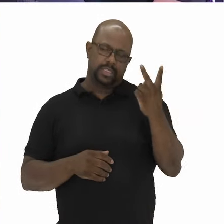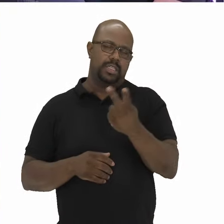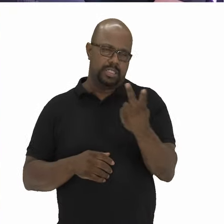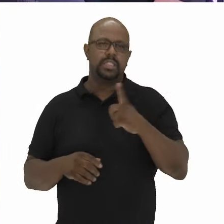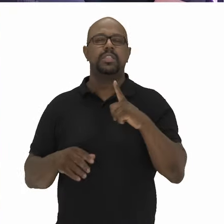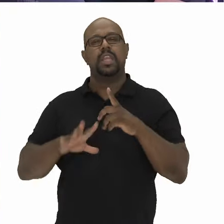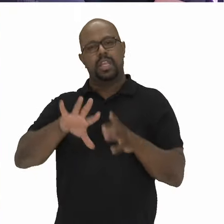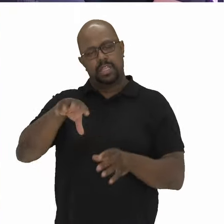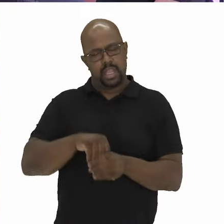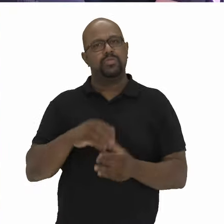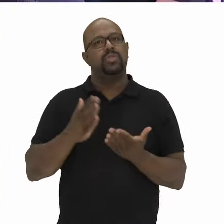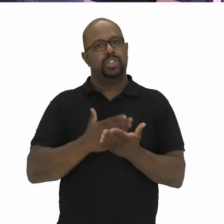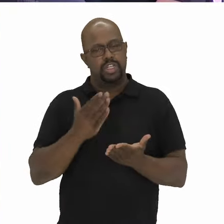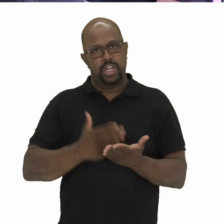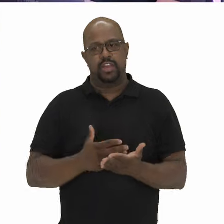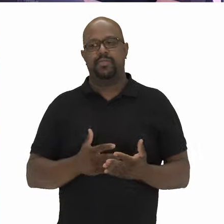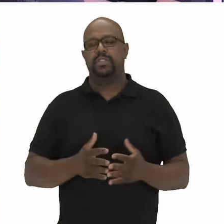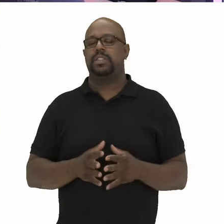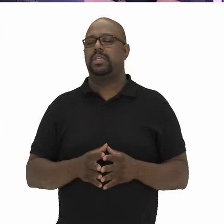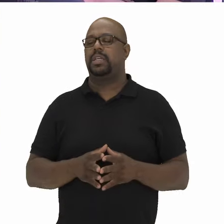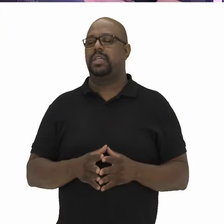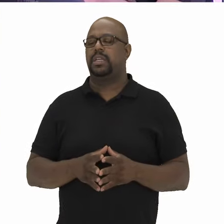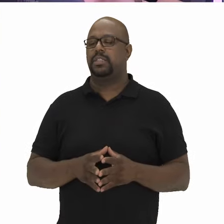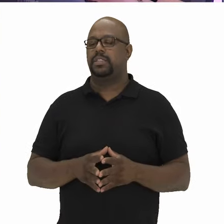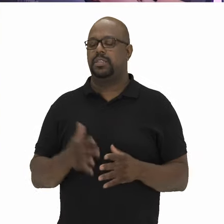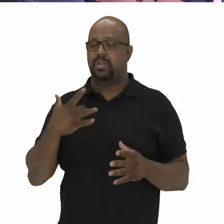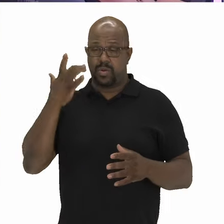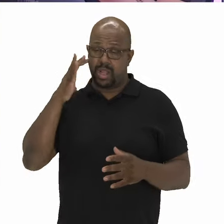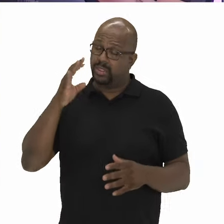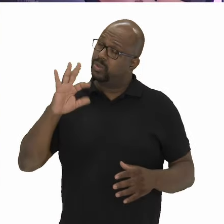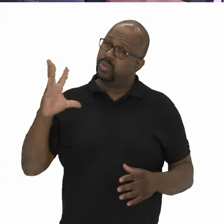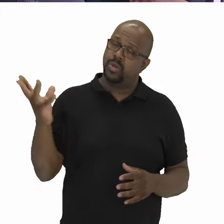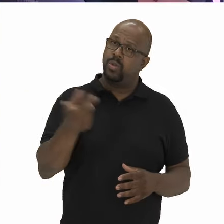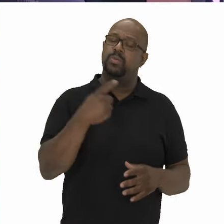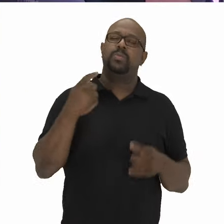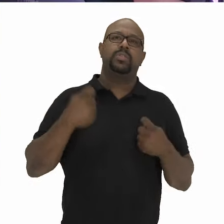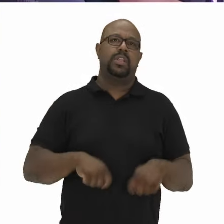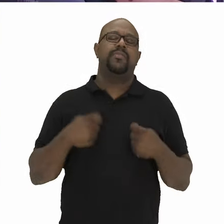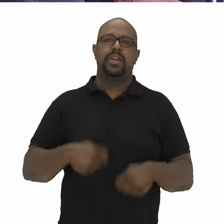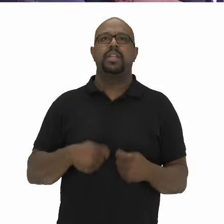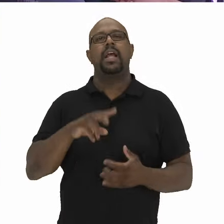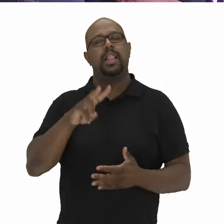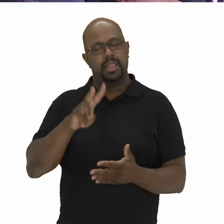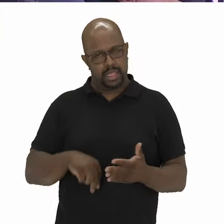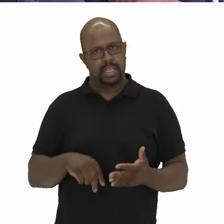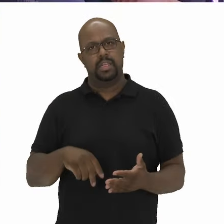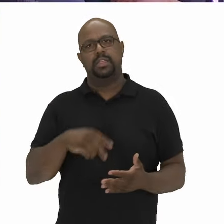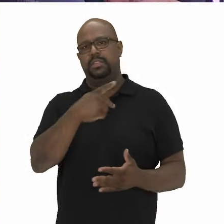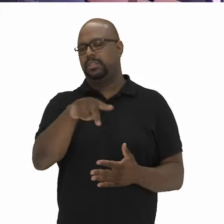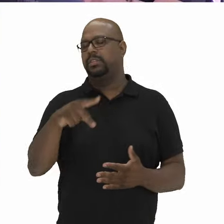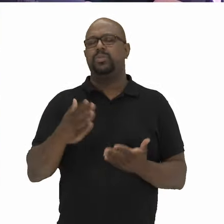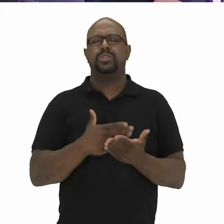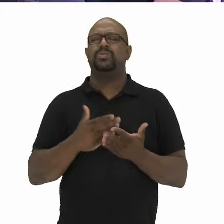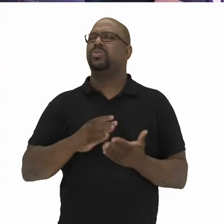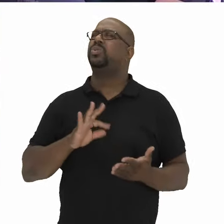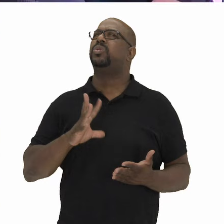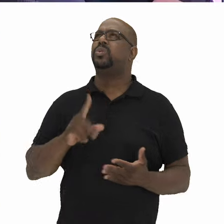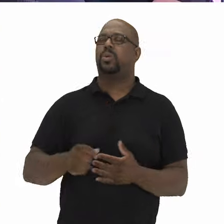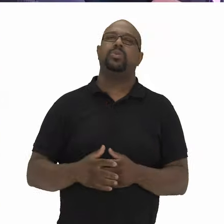eu sei que vocês têm isso nos seus livros tem isso que eu acho que todo mundo deveria ler seus